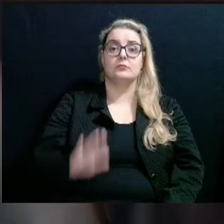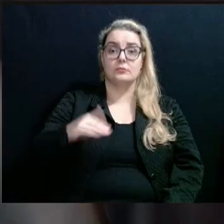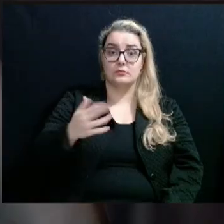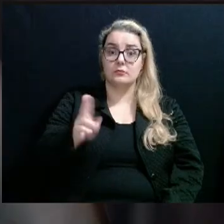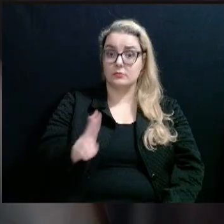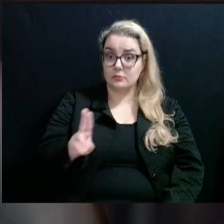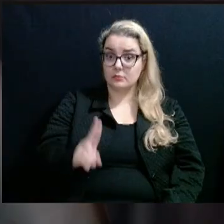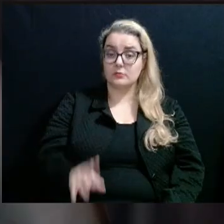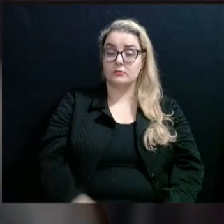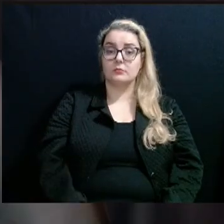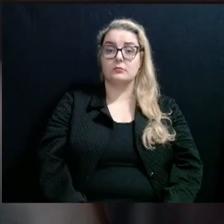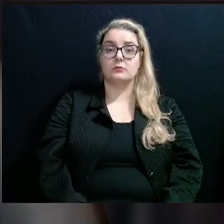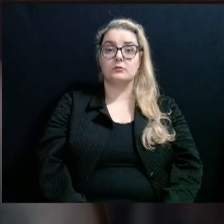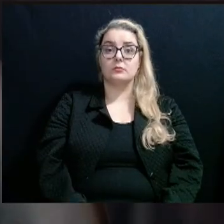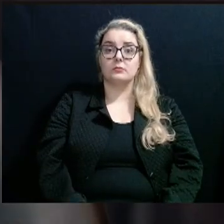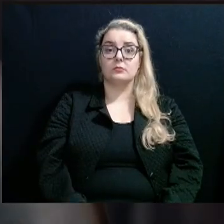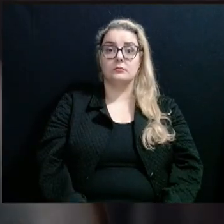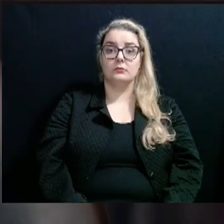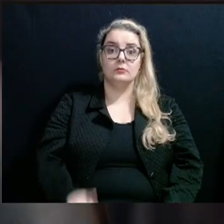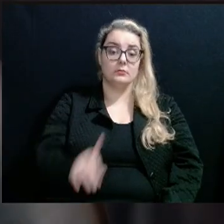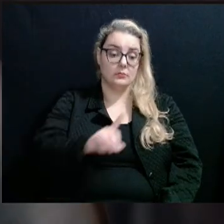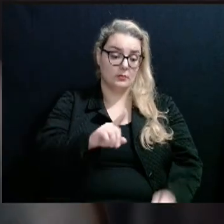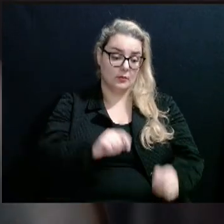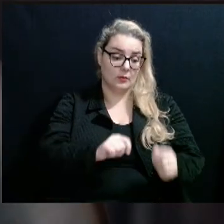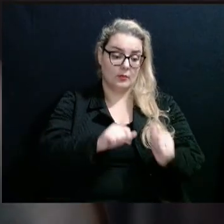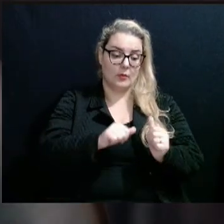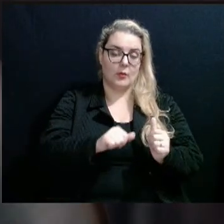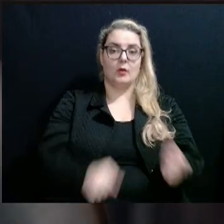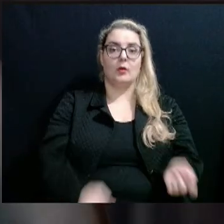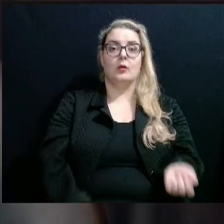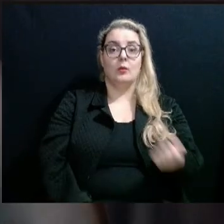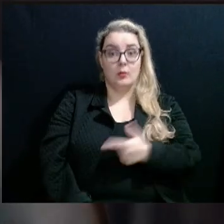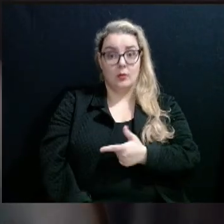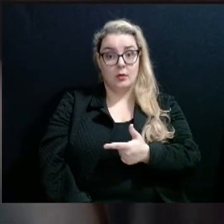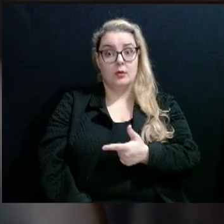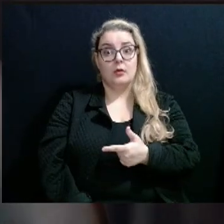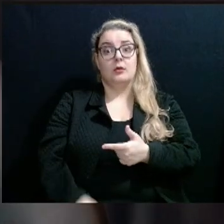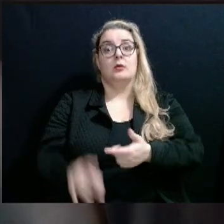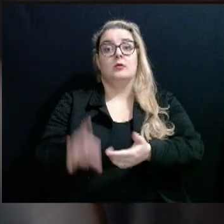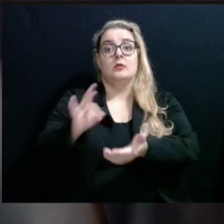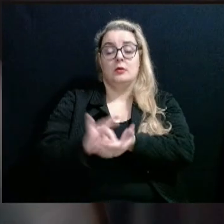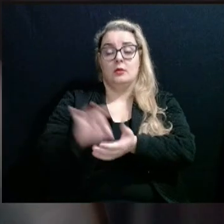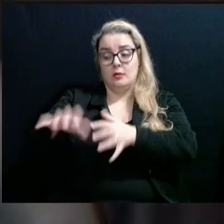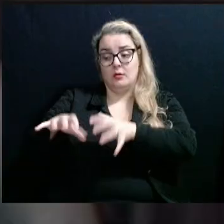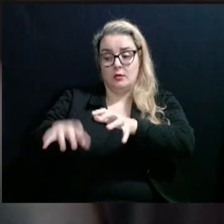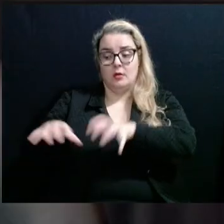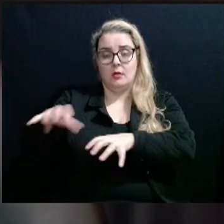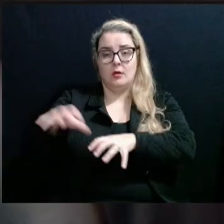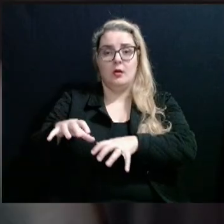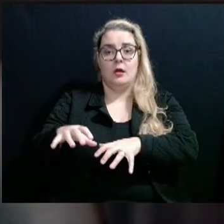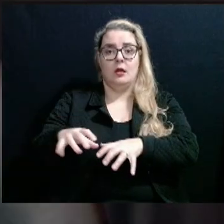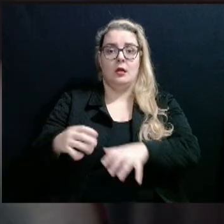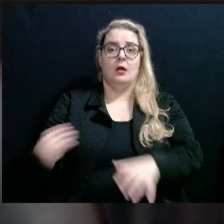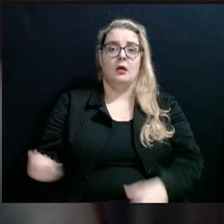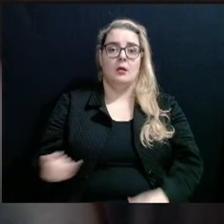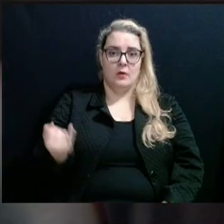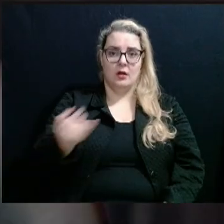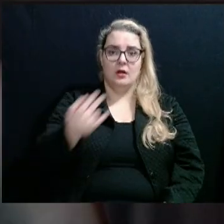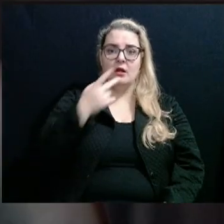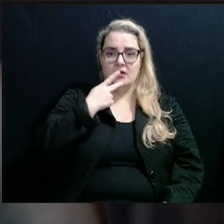são tão benéficos quanto os de origem vegetal, e aqui vale uma colocação importante,